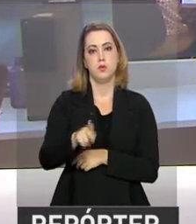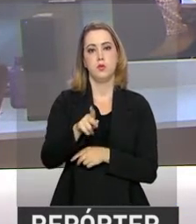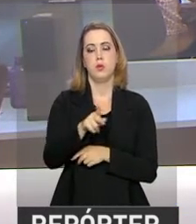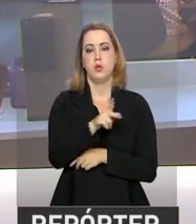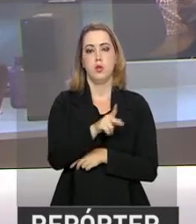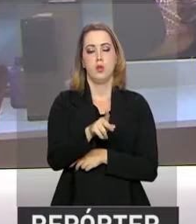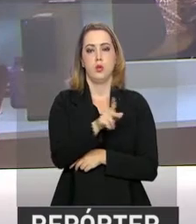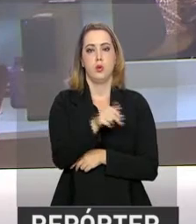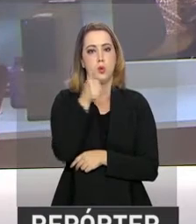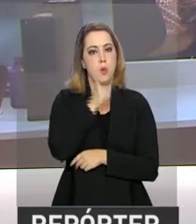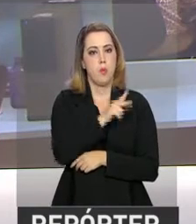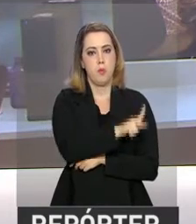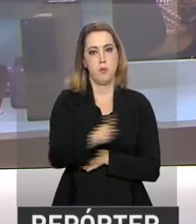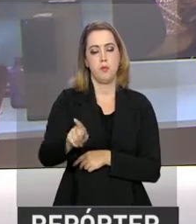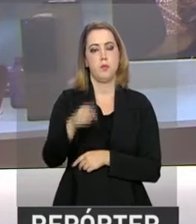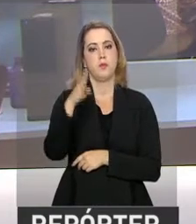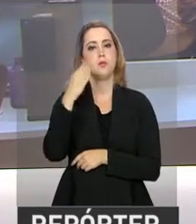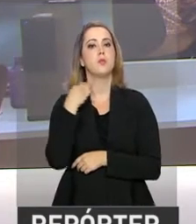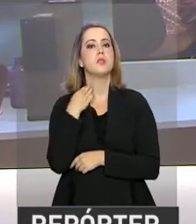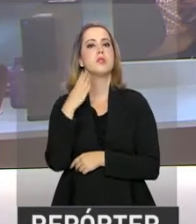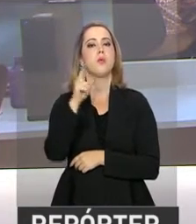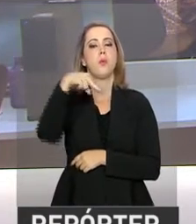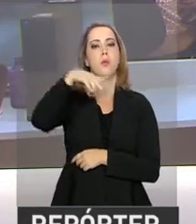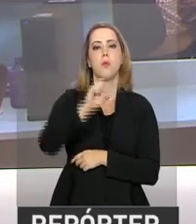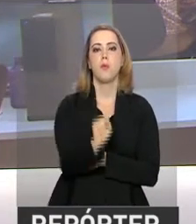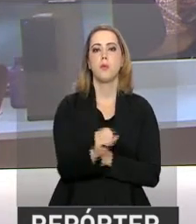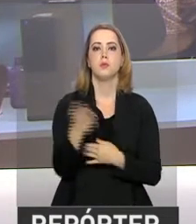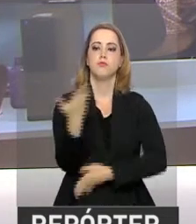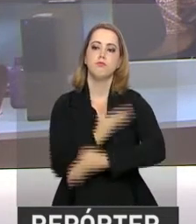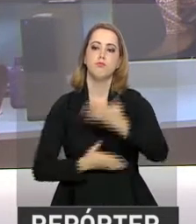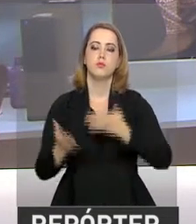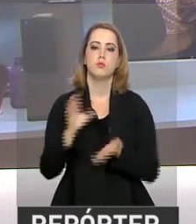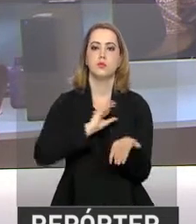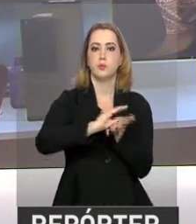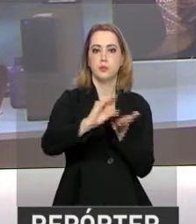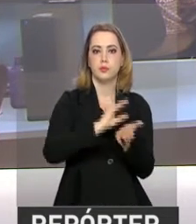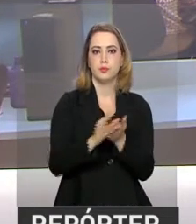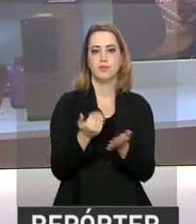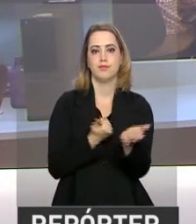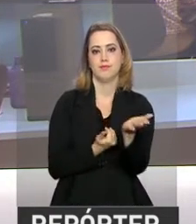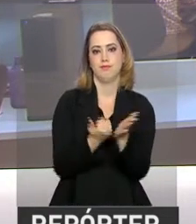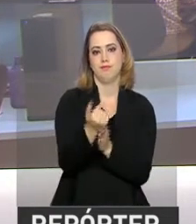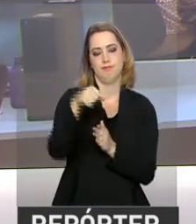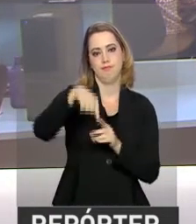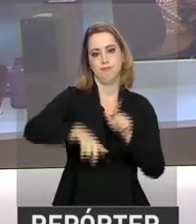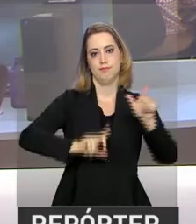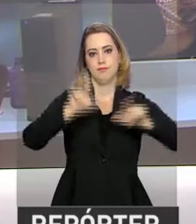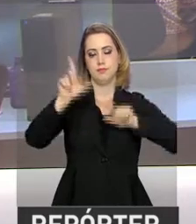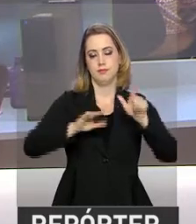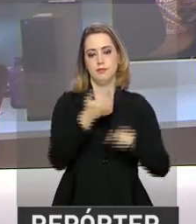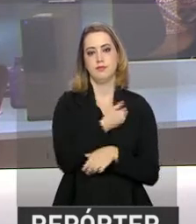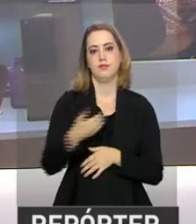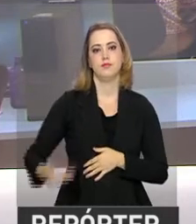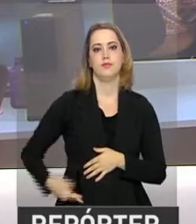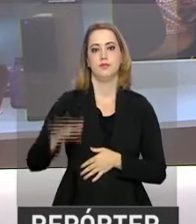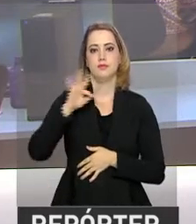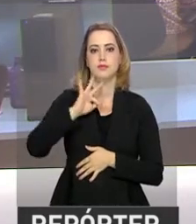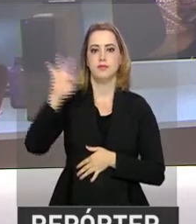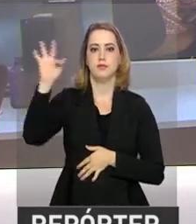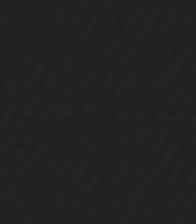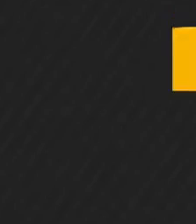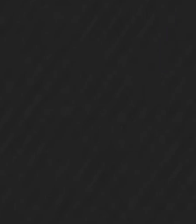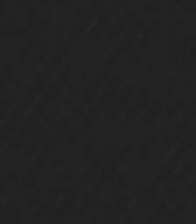presidente do bnds sobre o programa de parcerias de investimentos continua com a gente aqui na nbr a tv do governo